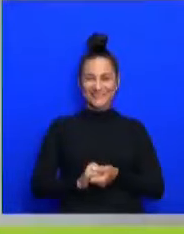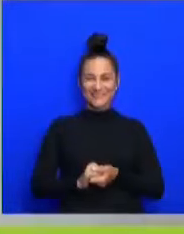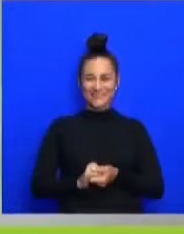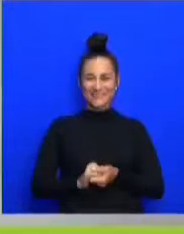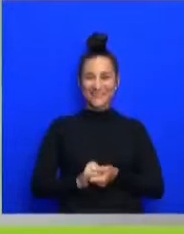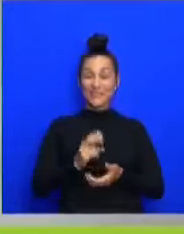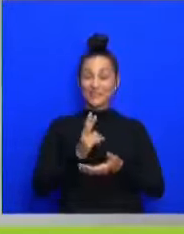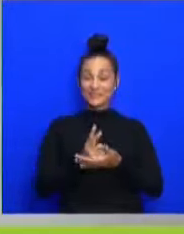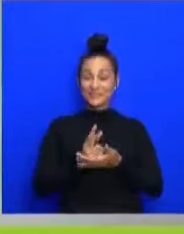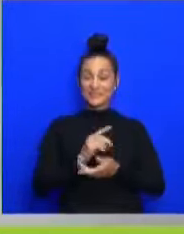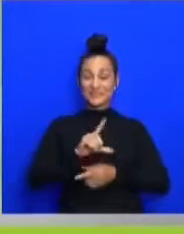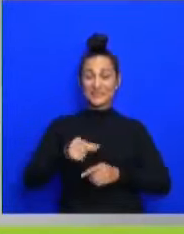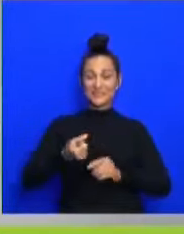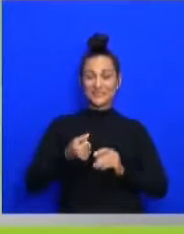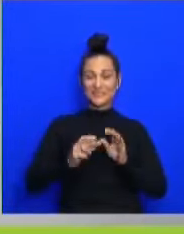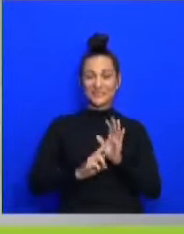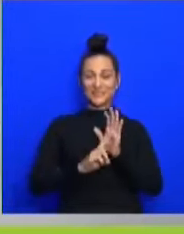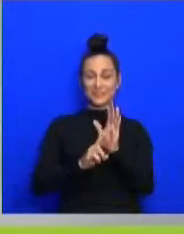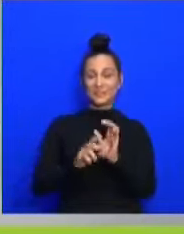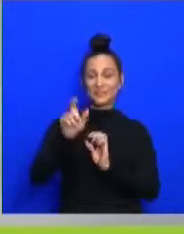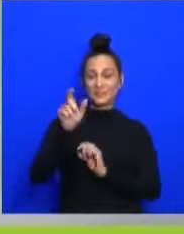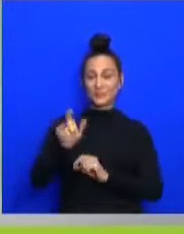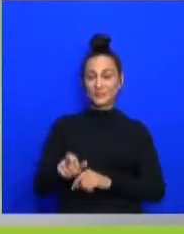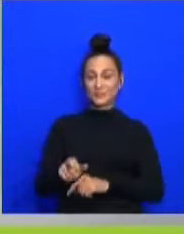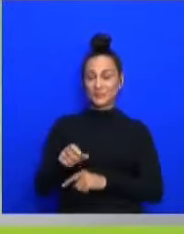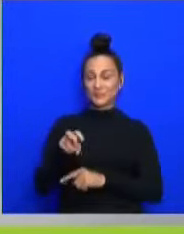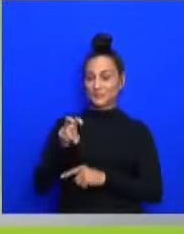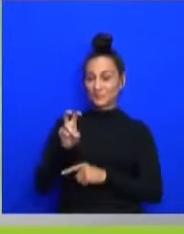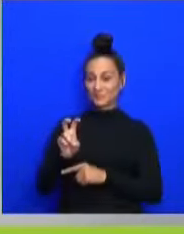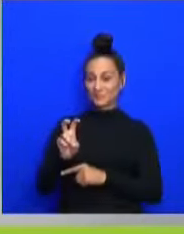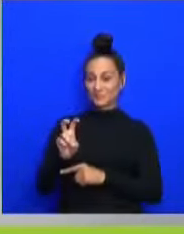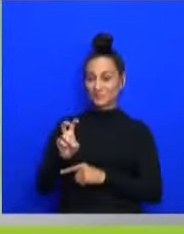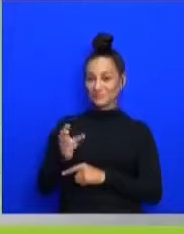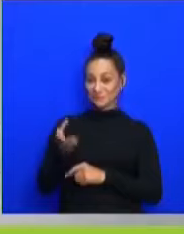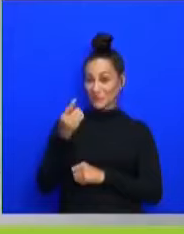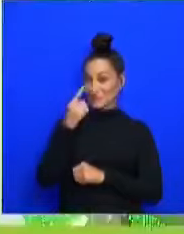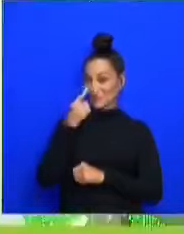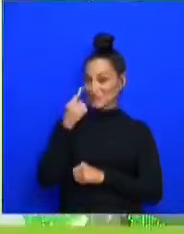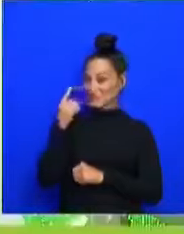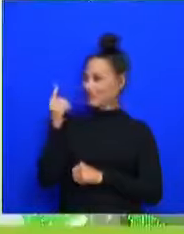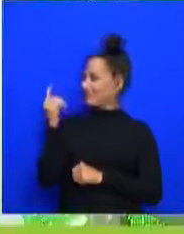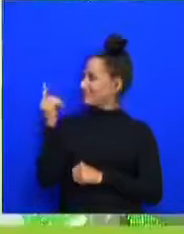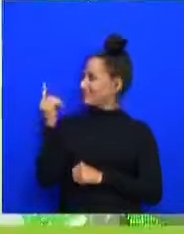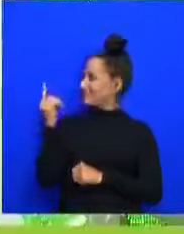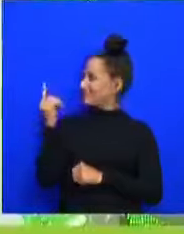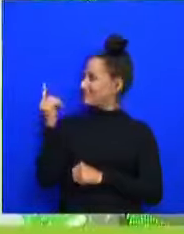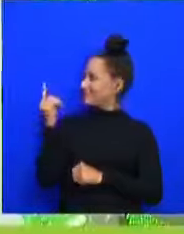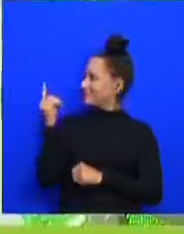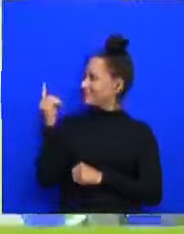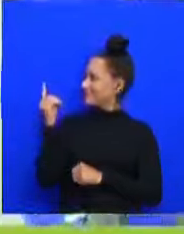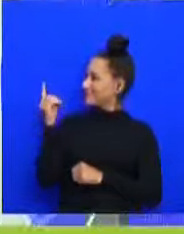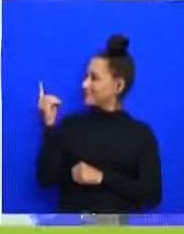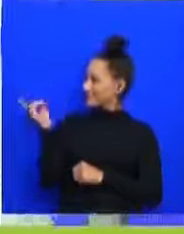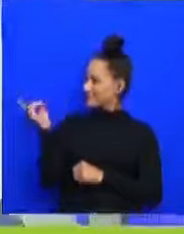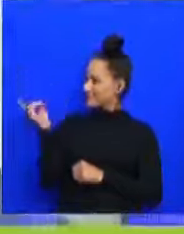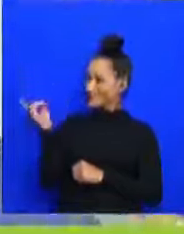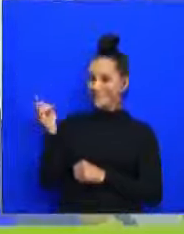E vamos então ao sorteio do número correspondente à coluna número 5. Bola posicionada,